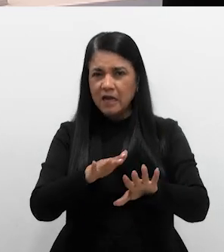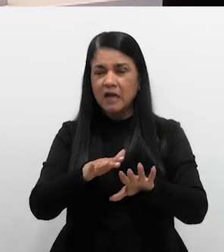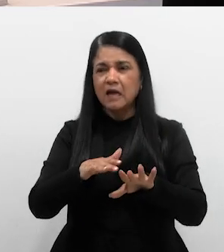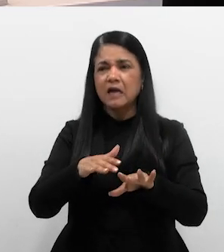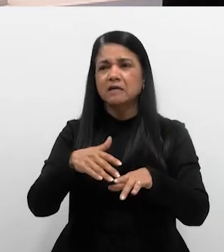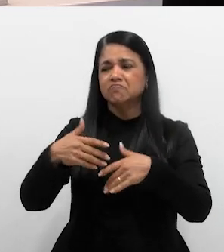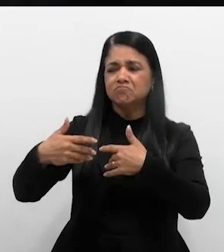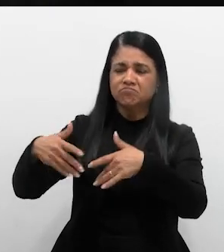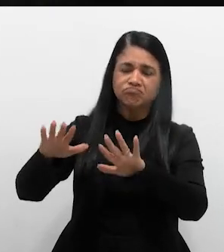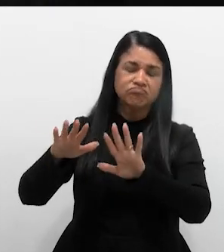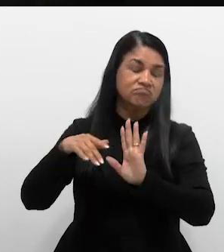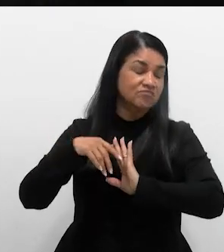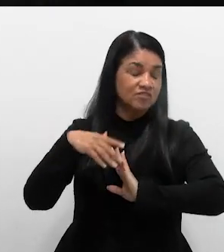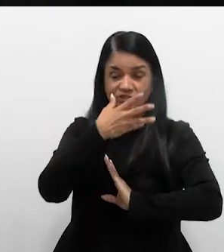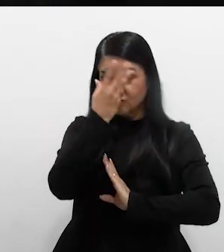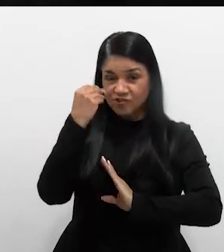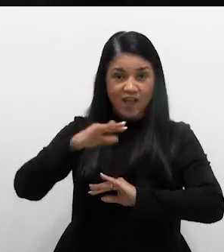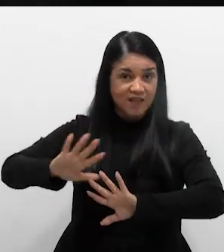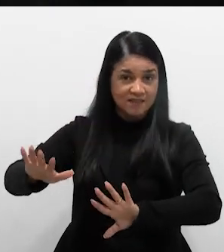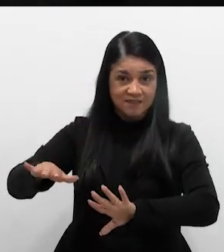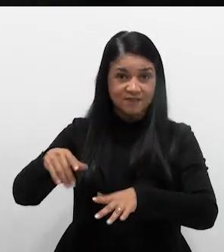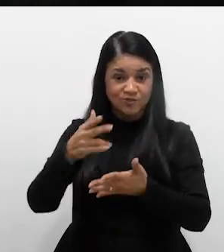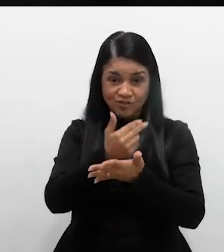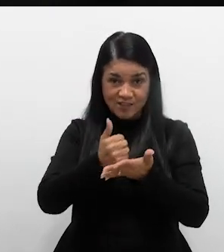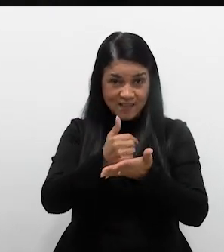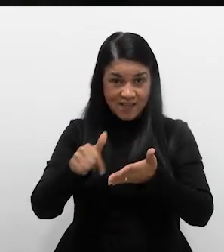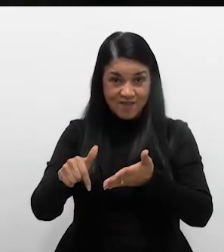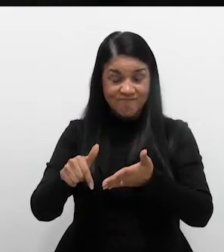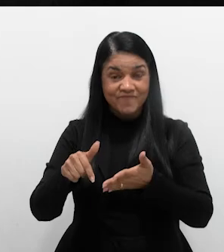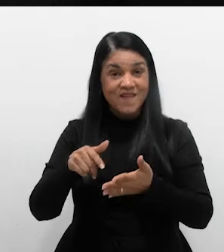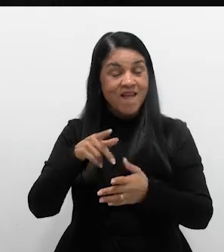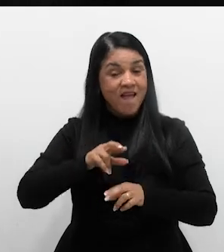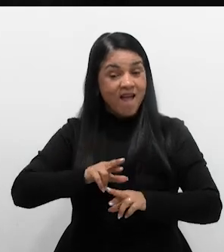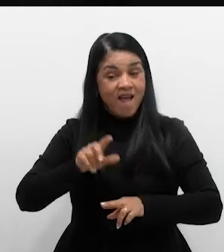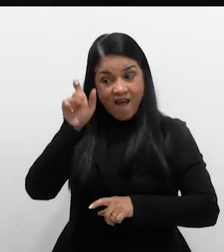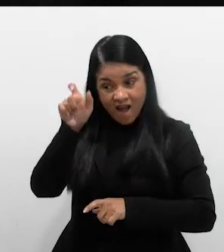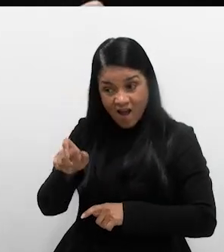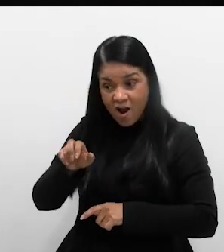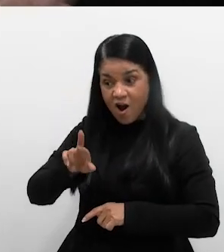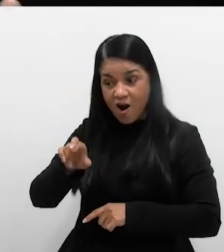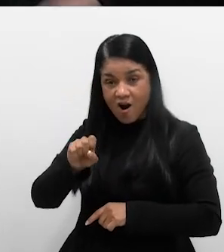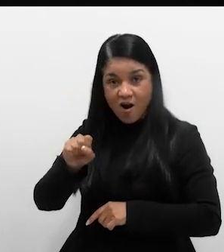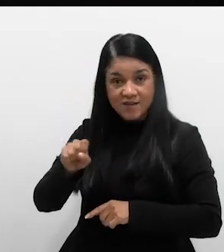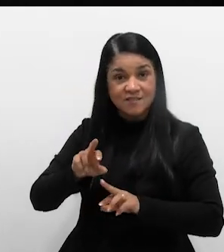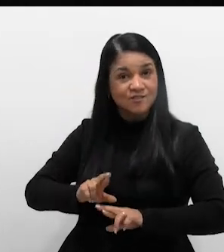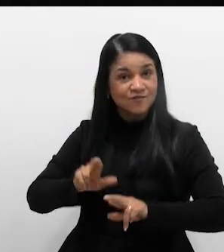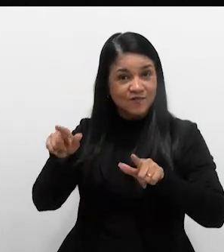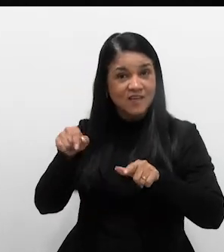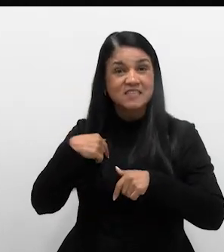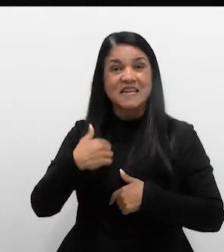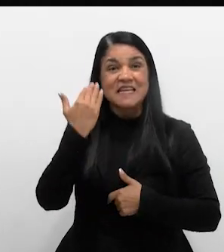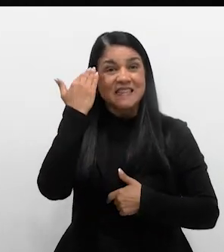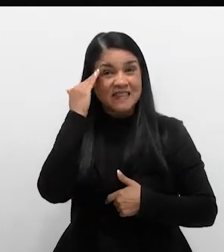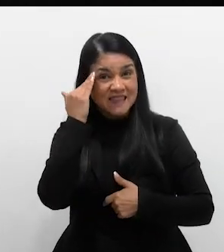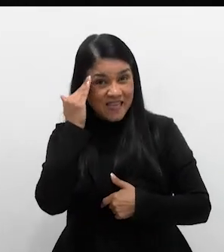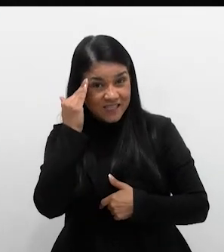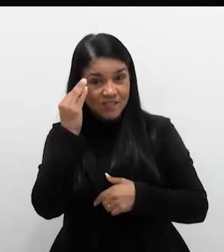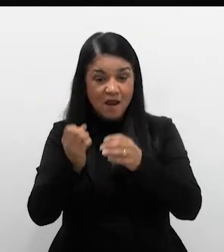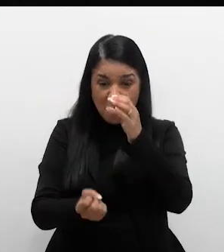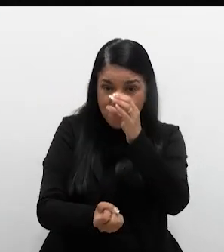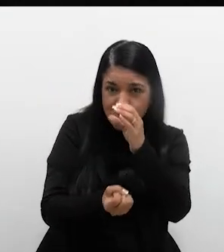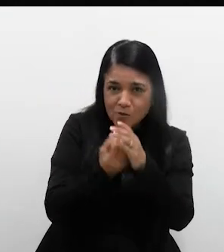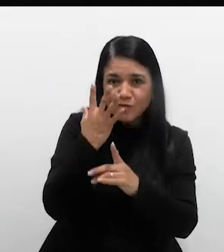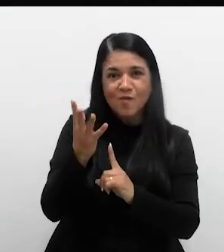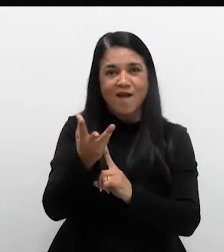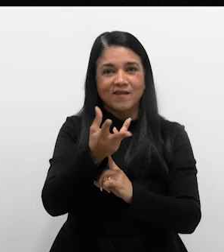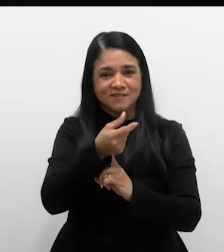uma escola, deixa no barracão Deixa, os teus descarta. desenhos e Exatamente. Ela fica com esse patrimônio e deixa esse patrimônio, tem essa compreensão